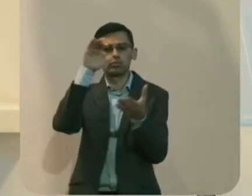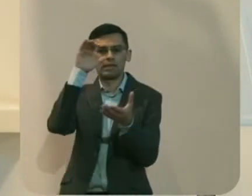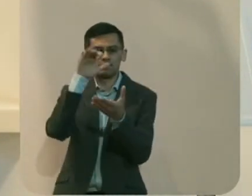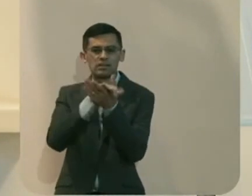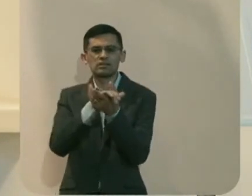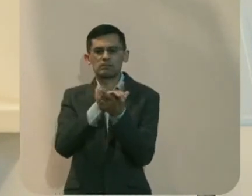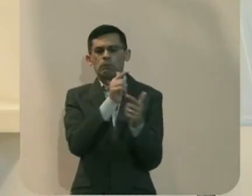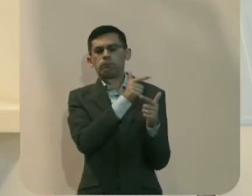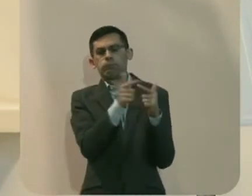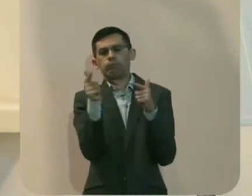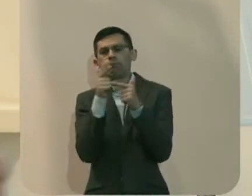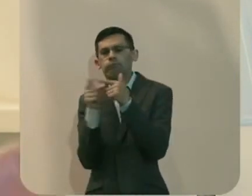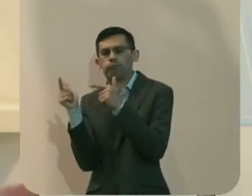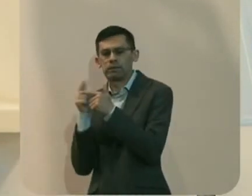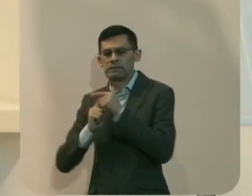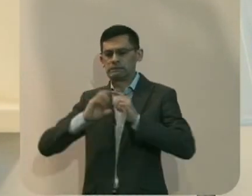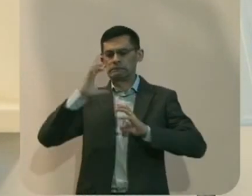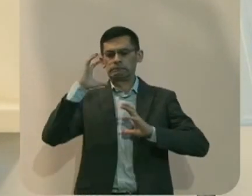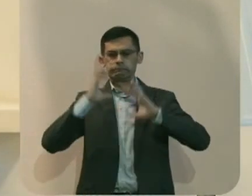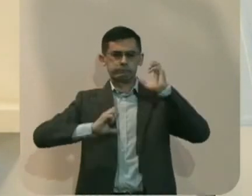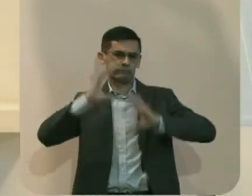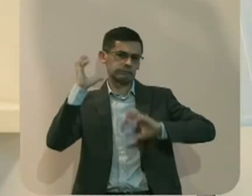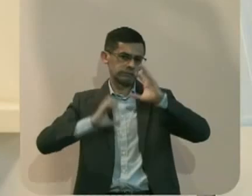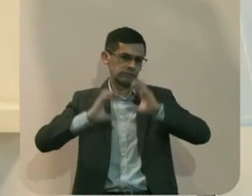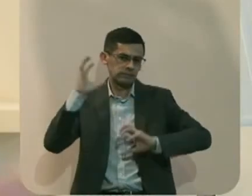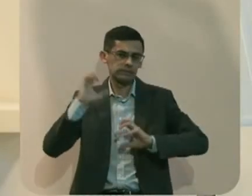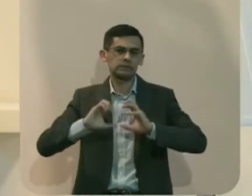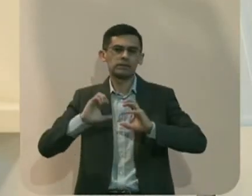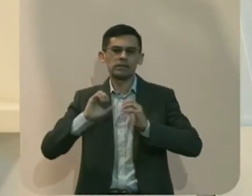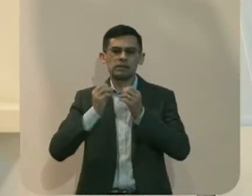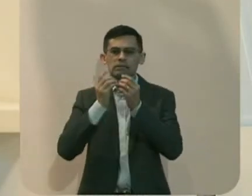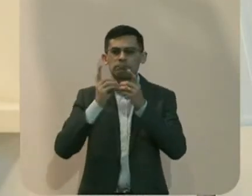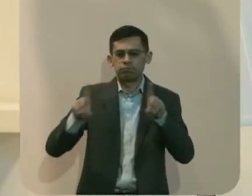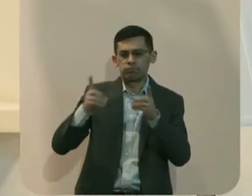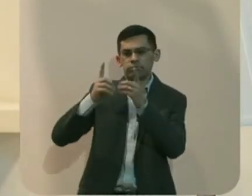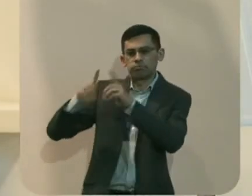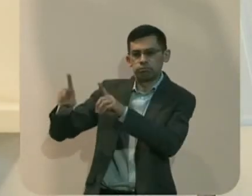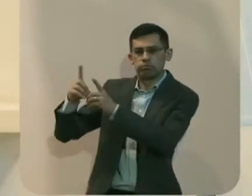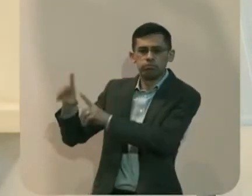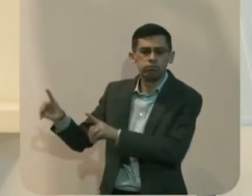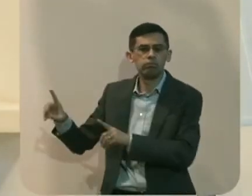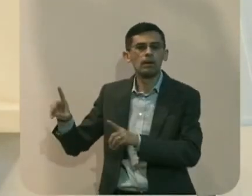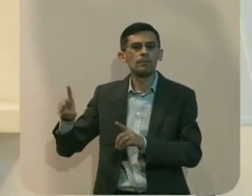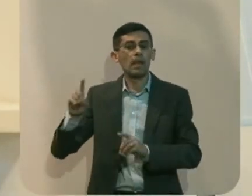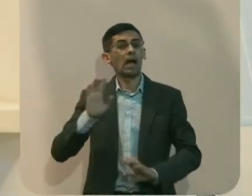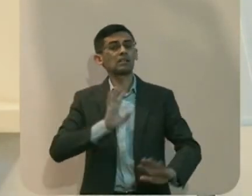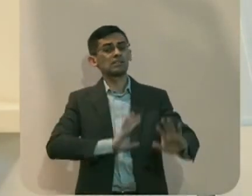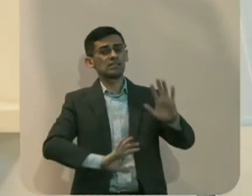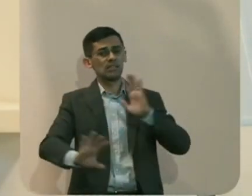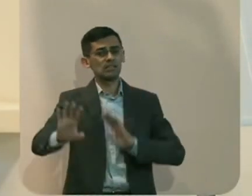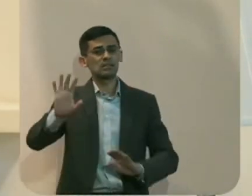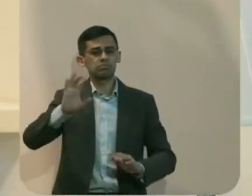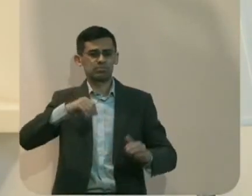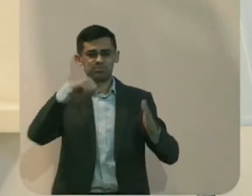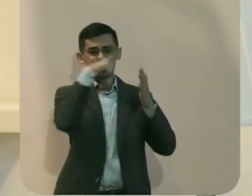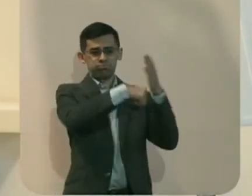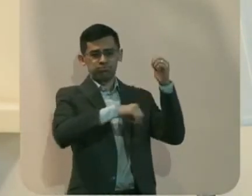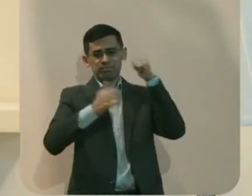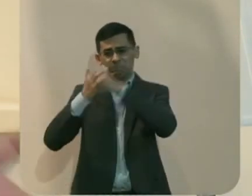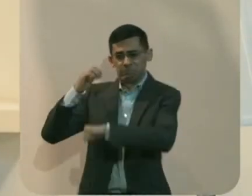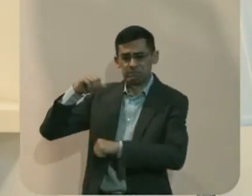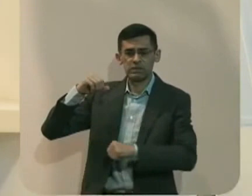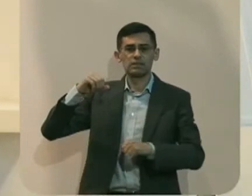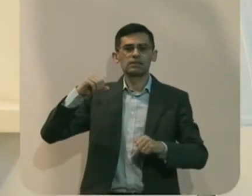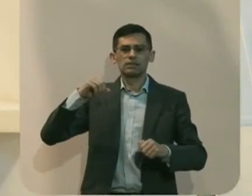crise, estão brigando, estão se separando, estão alguns se agredindo, o número